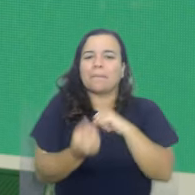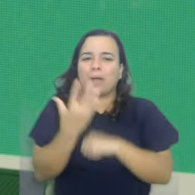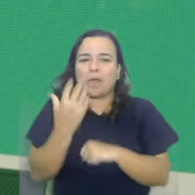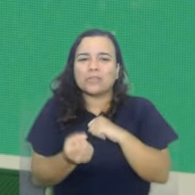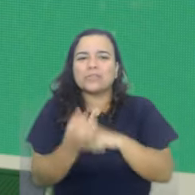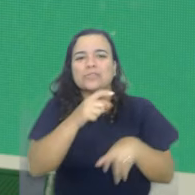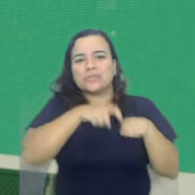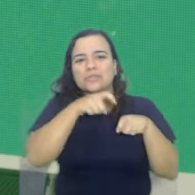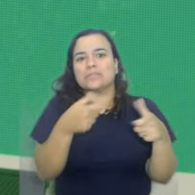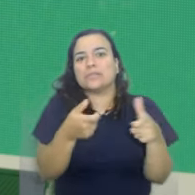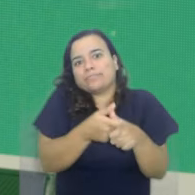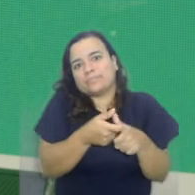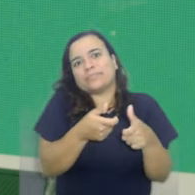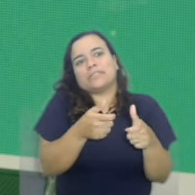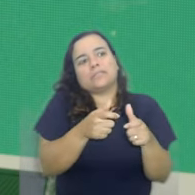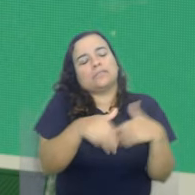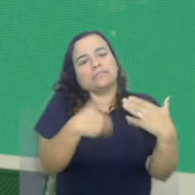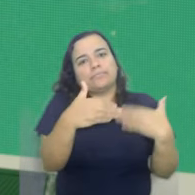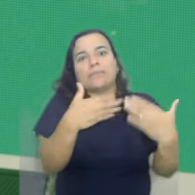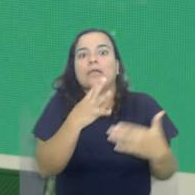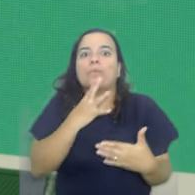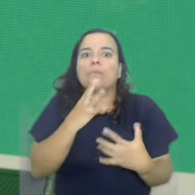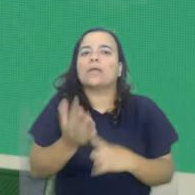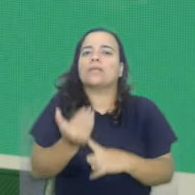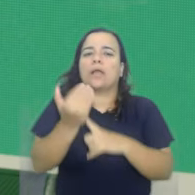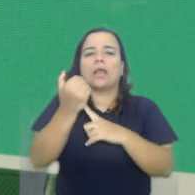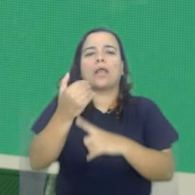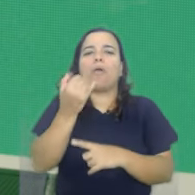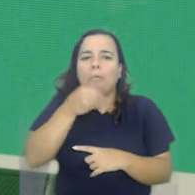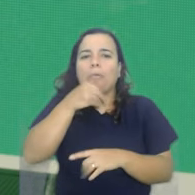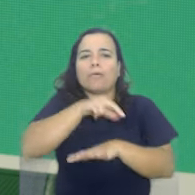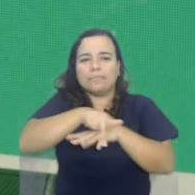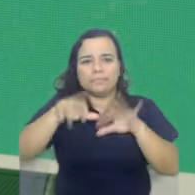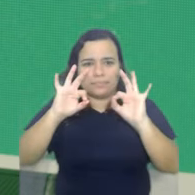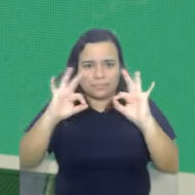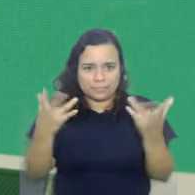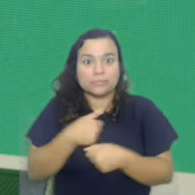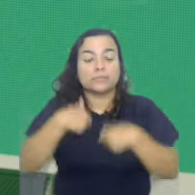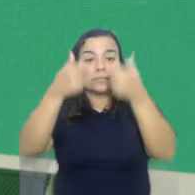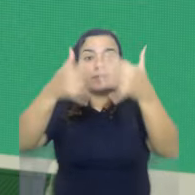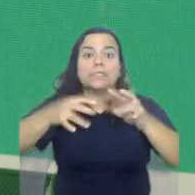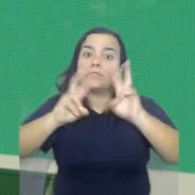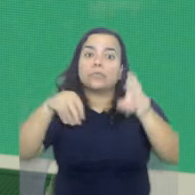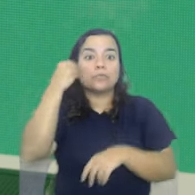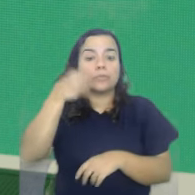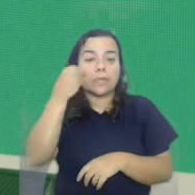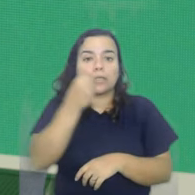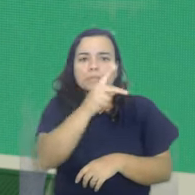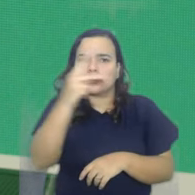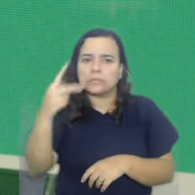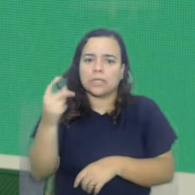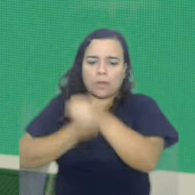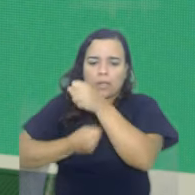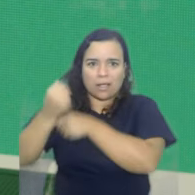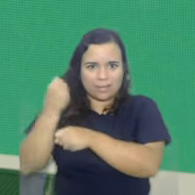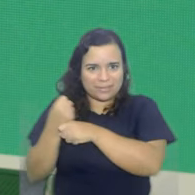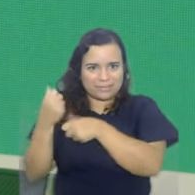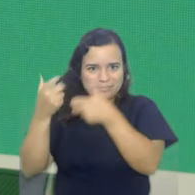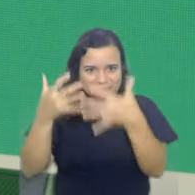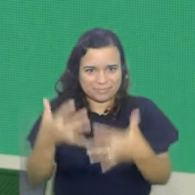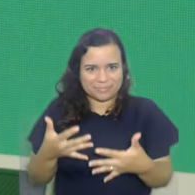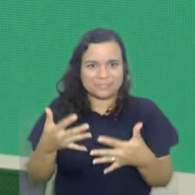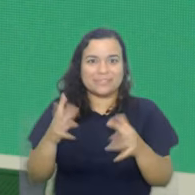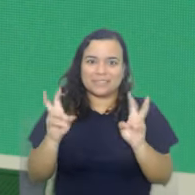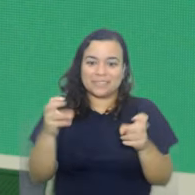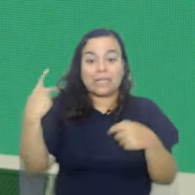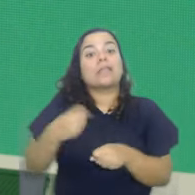oportunidades em tecnologia E então falem um pouquinho da experiência de vocês no no ano passado lá e a expectativa aí para esse